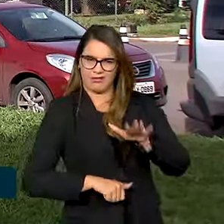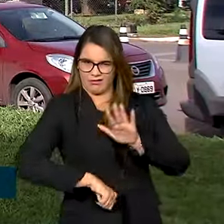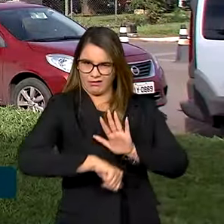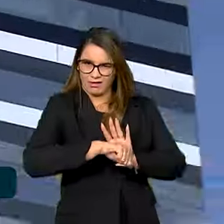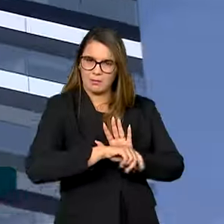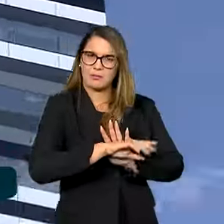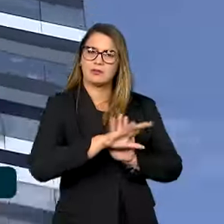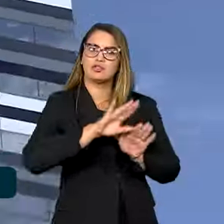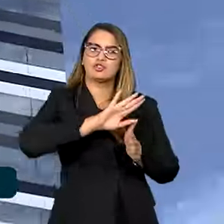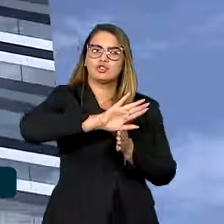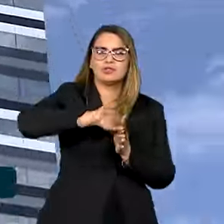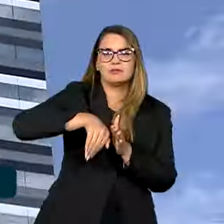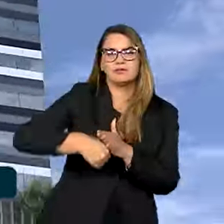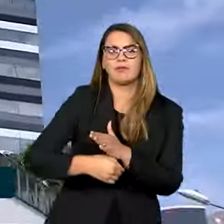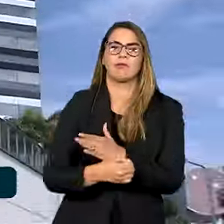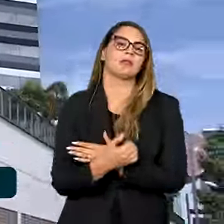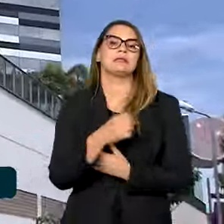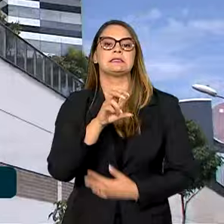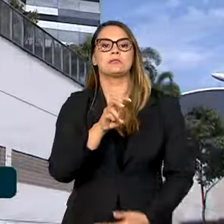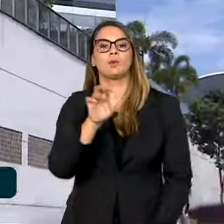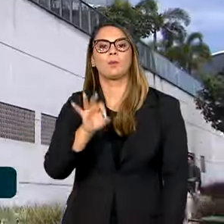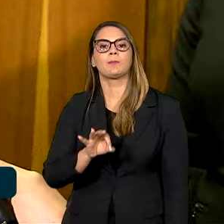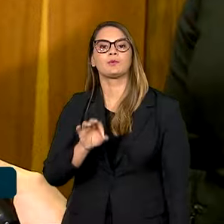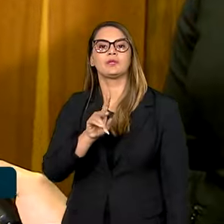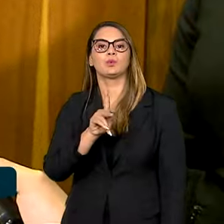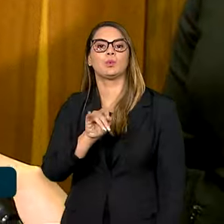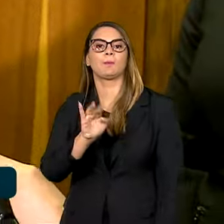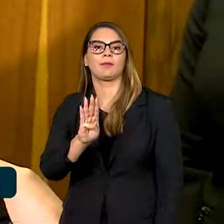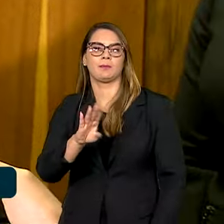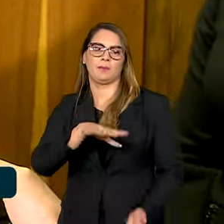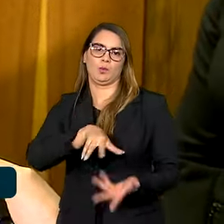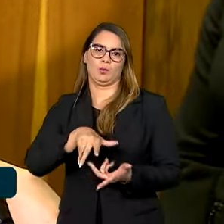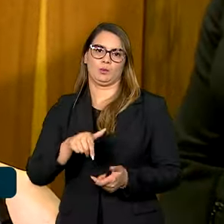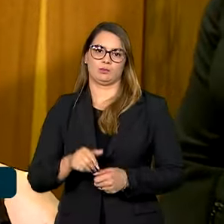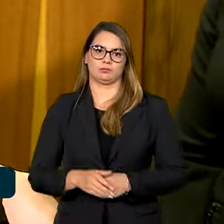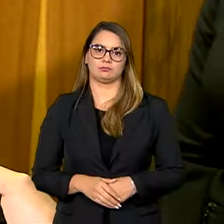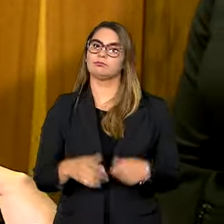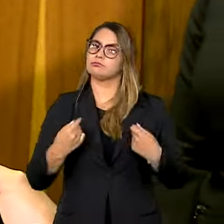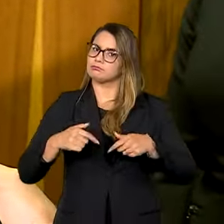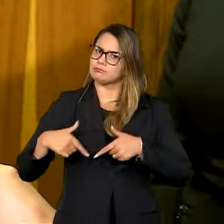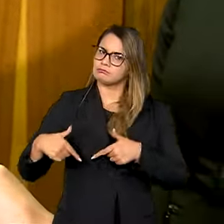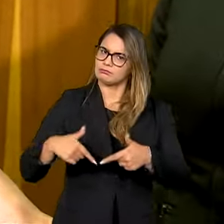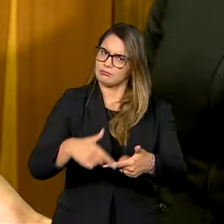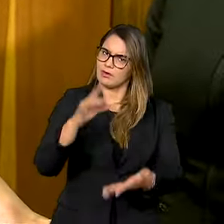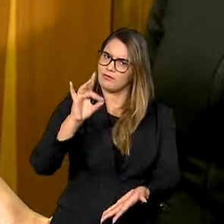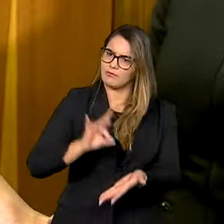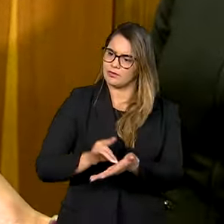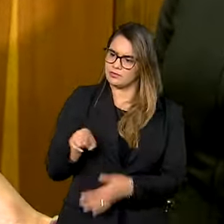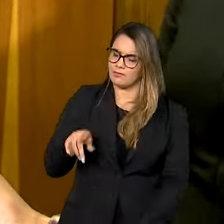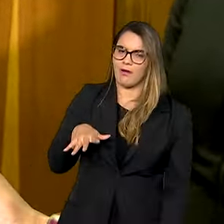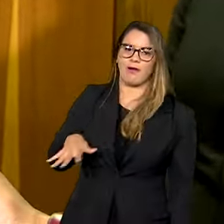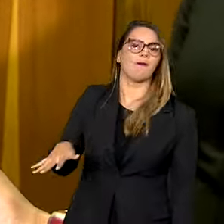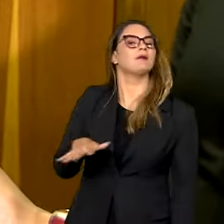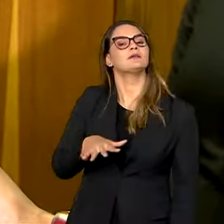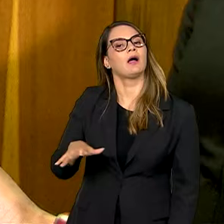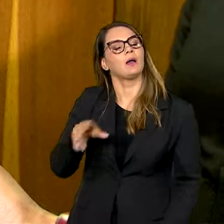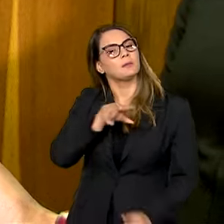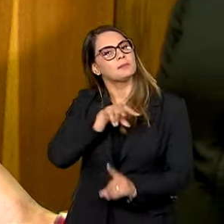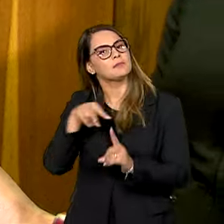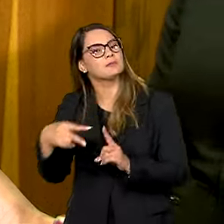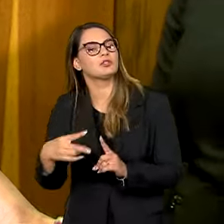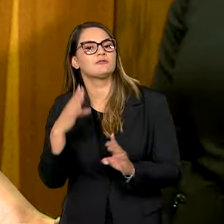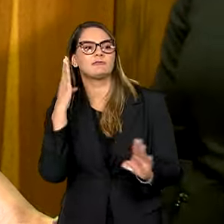anualmente mais de 5% do PIB mundial. A gente precisa de ação efetiva nessa área, tanto da perspectiva